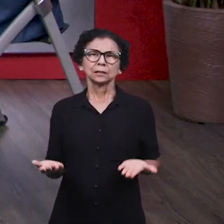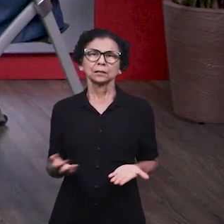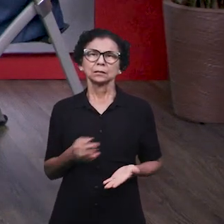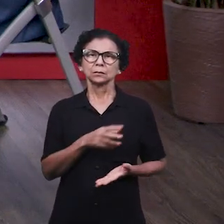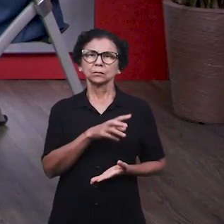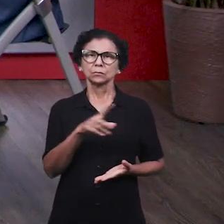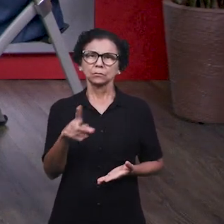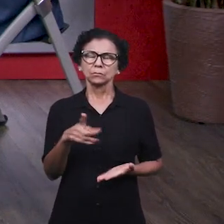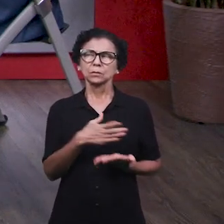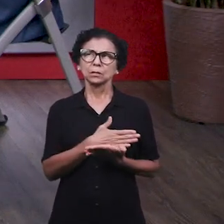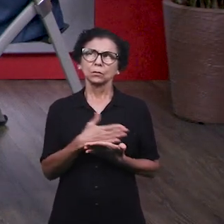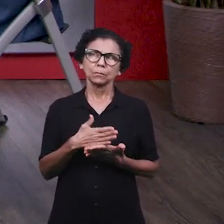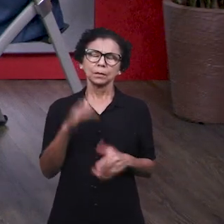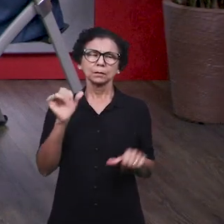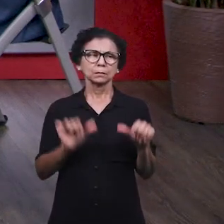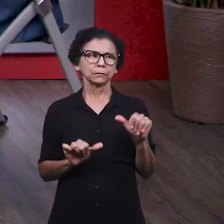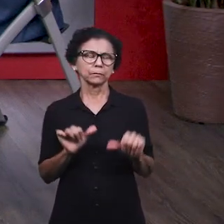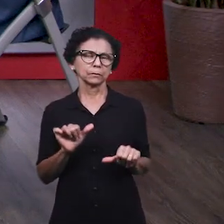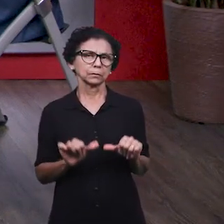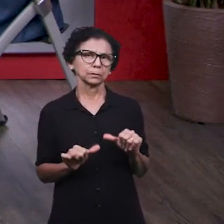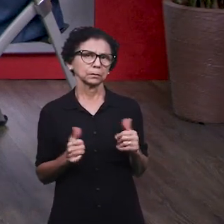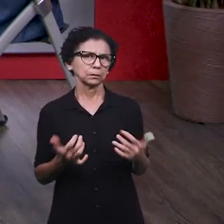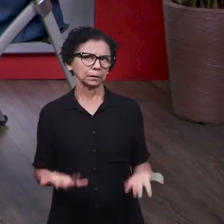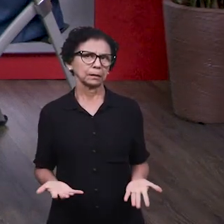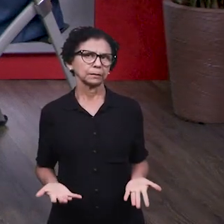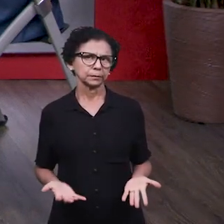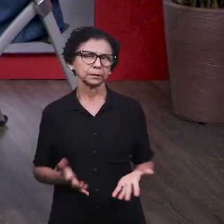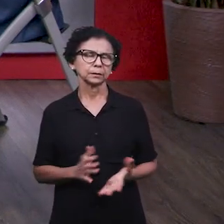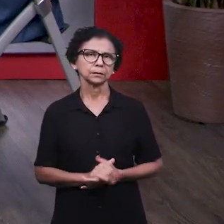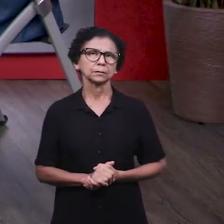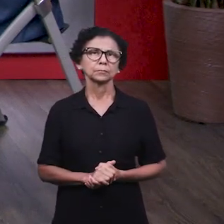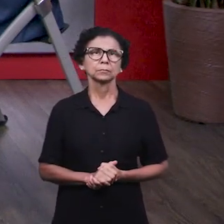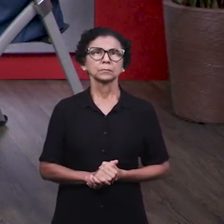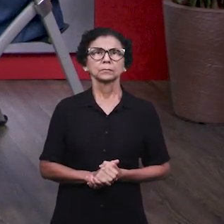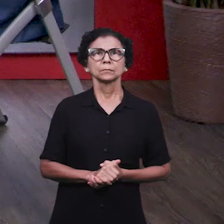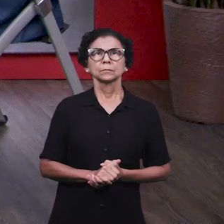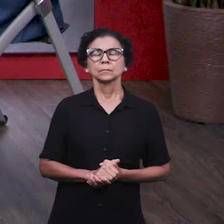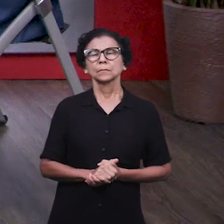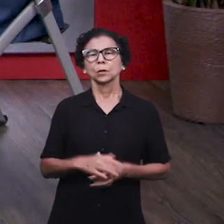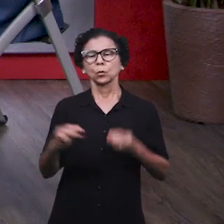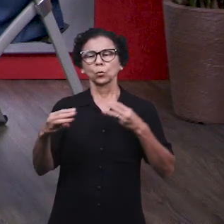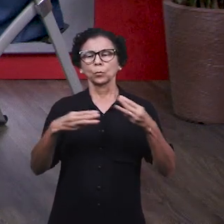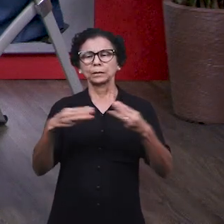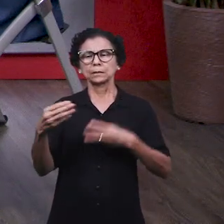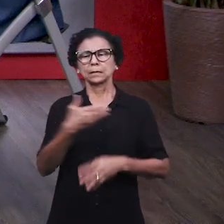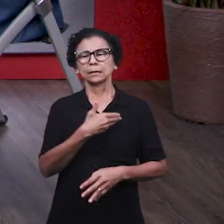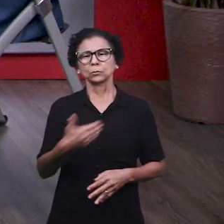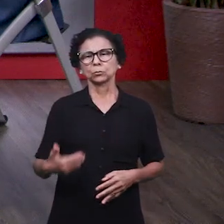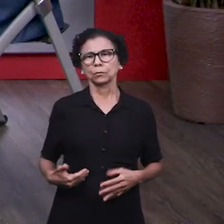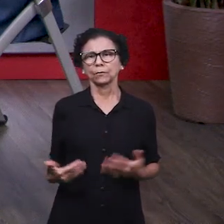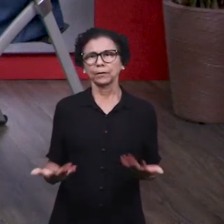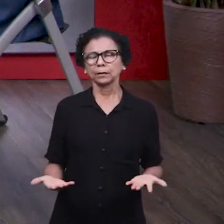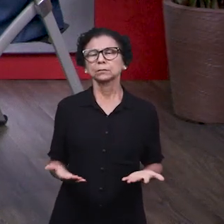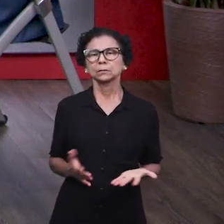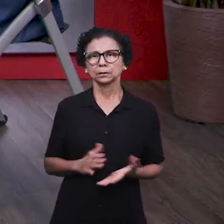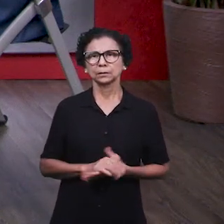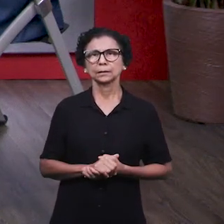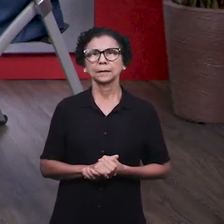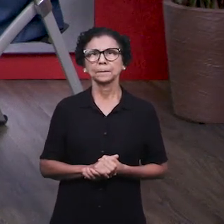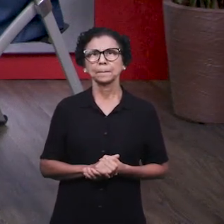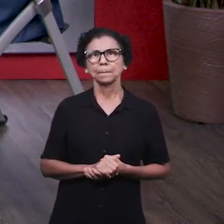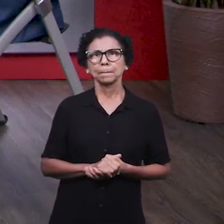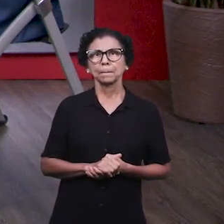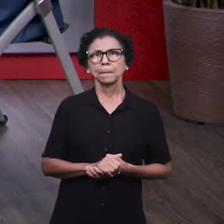você conversa, ou o psicólogo vai analisar, ou às vezes o próprio magistrada, né, Ministério Público pode no contato ali saber,